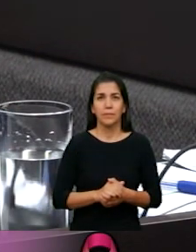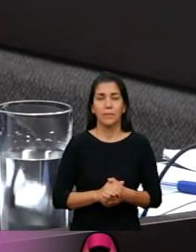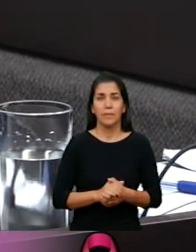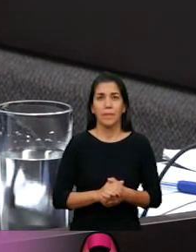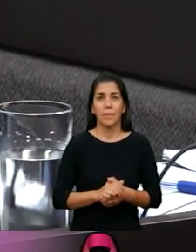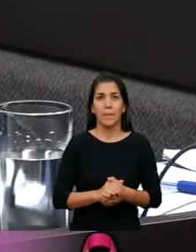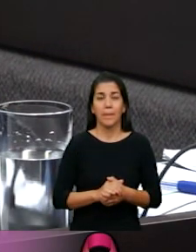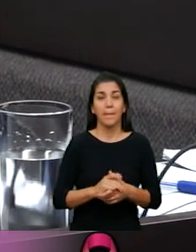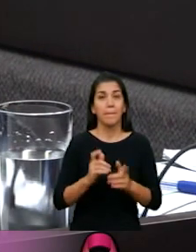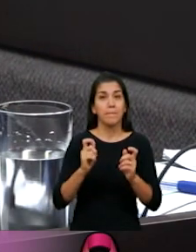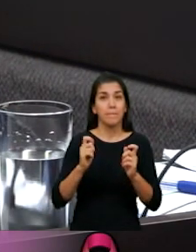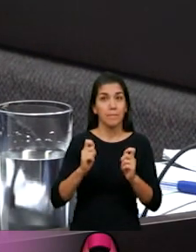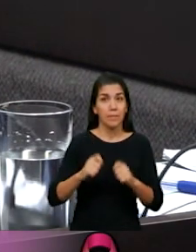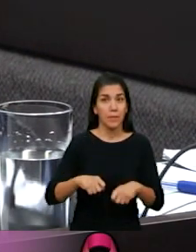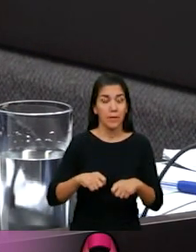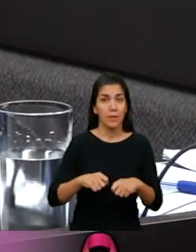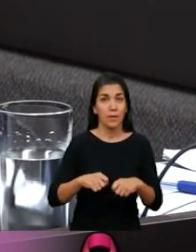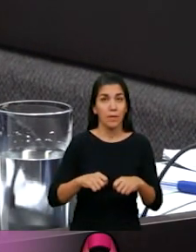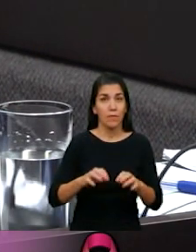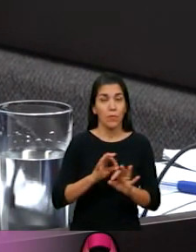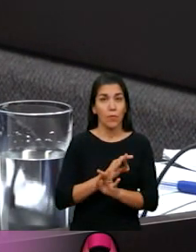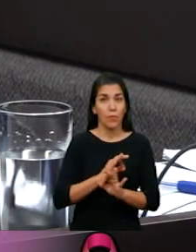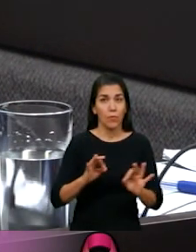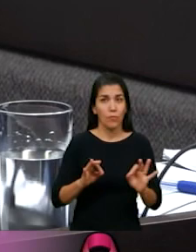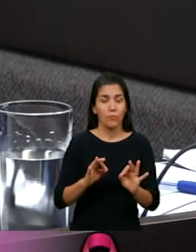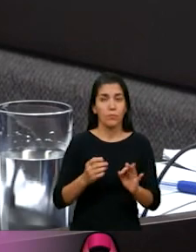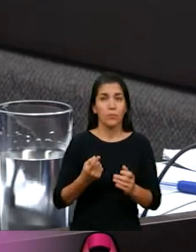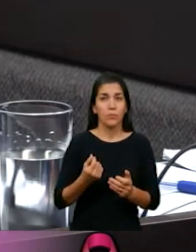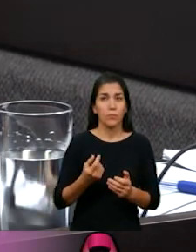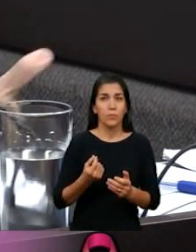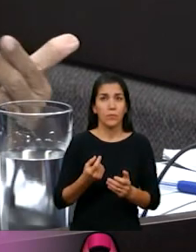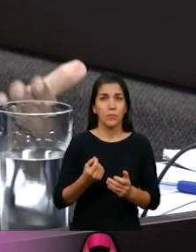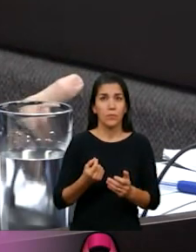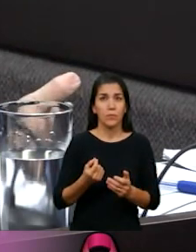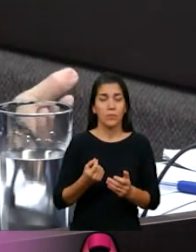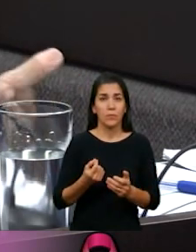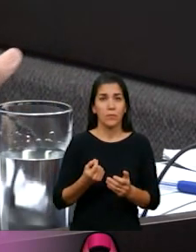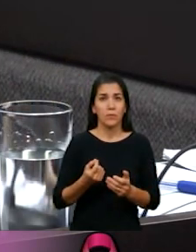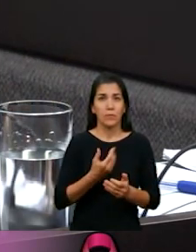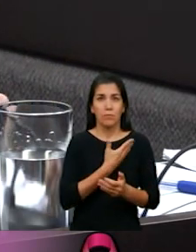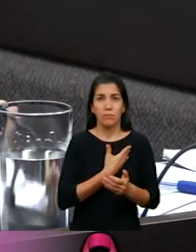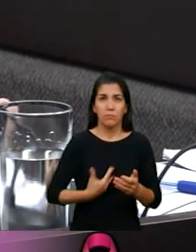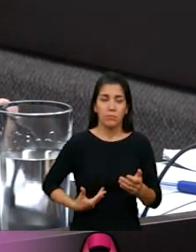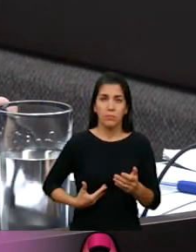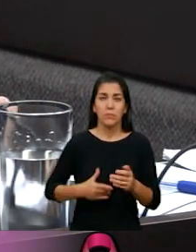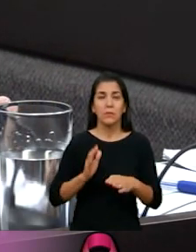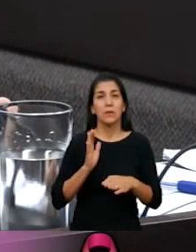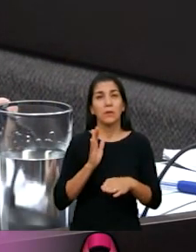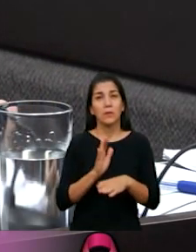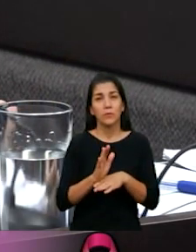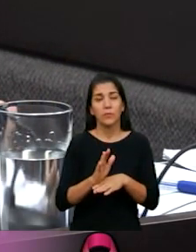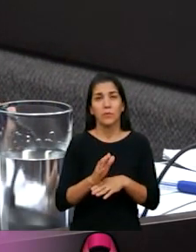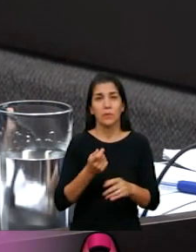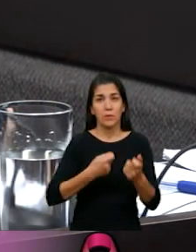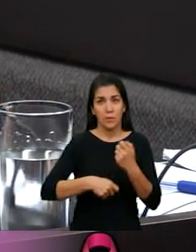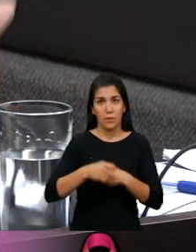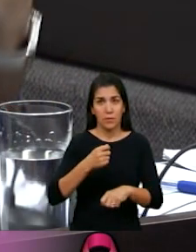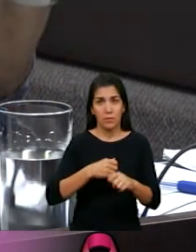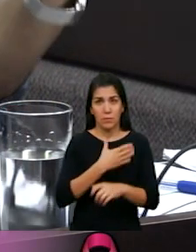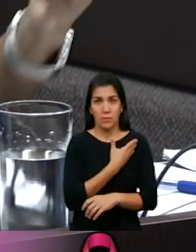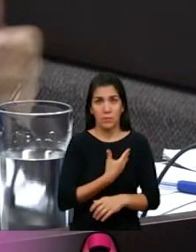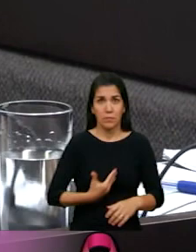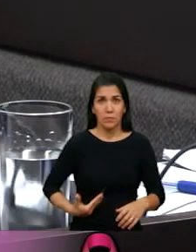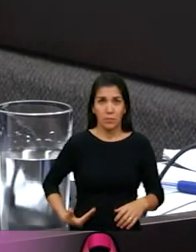possibilidade de otimização dos recursos públicos, auxiliando a gestão pública